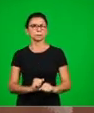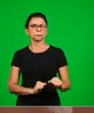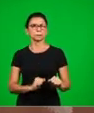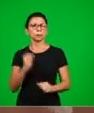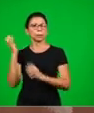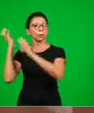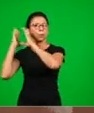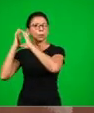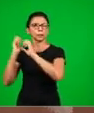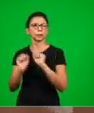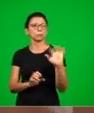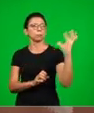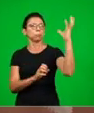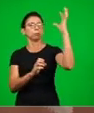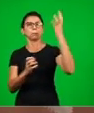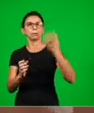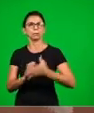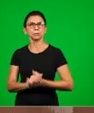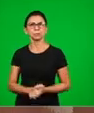até na Tailândia.